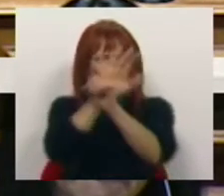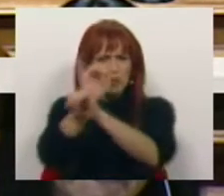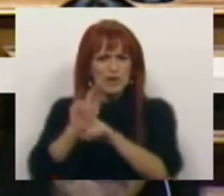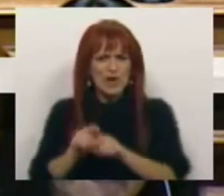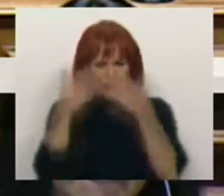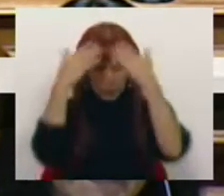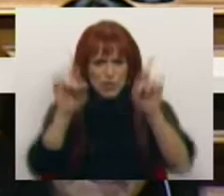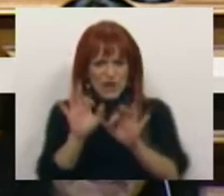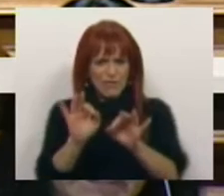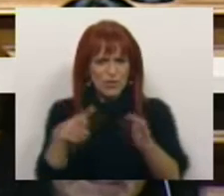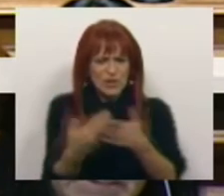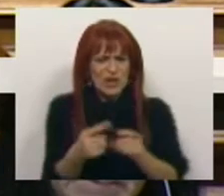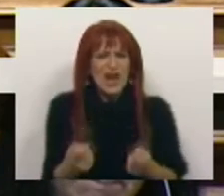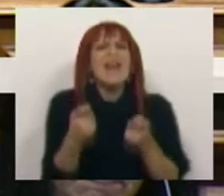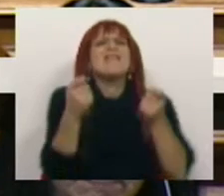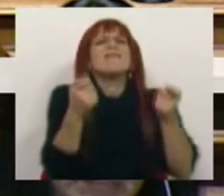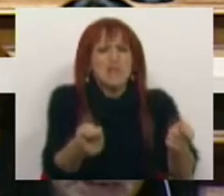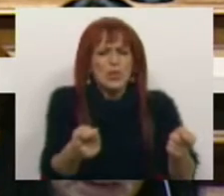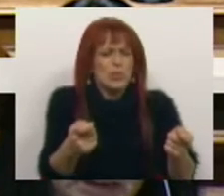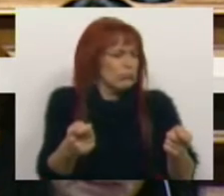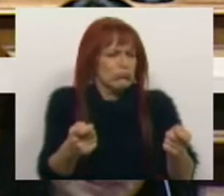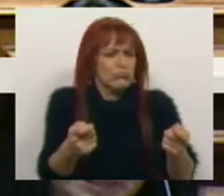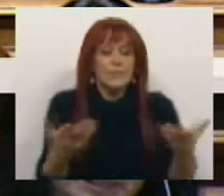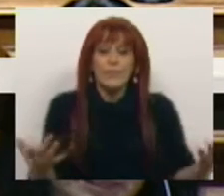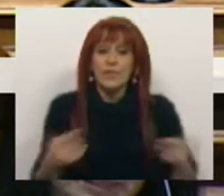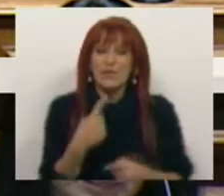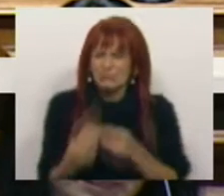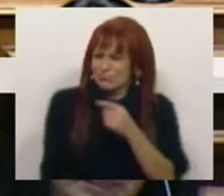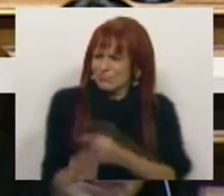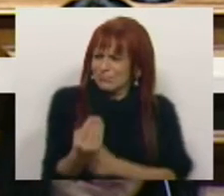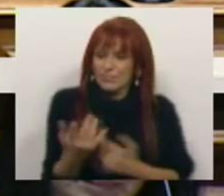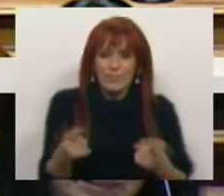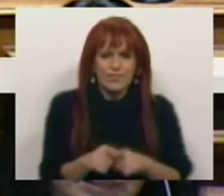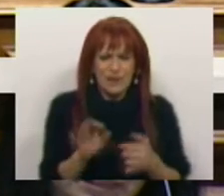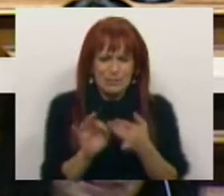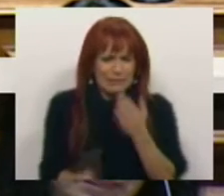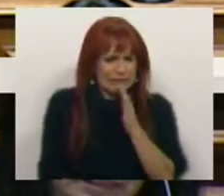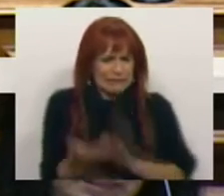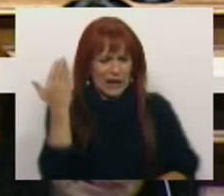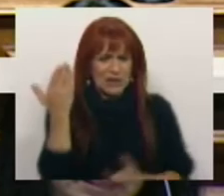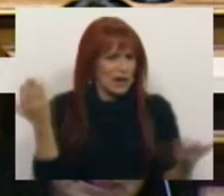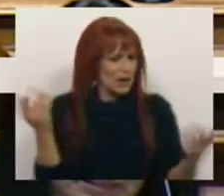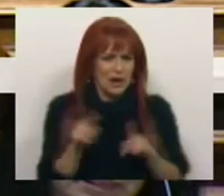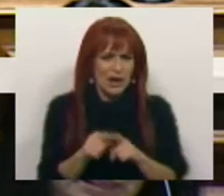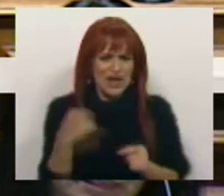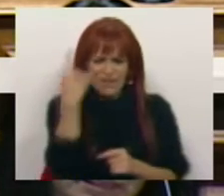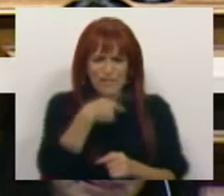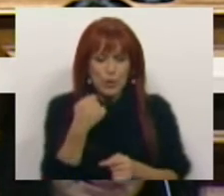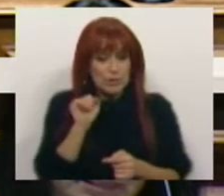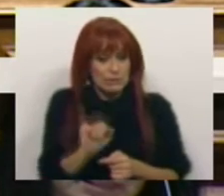na democracia a favor de investidores? É injustificável descaracterizar esta